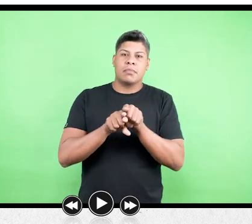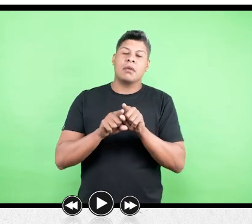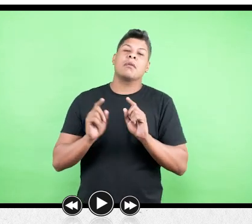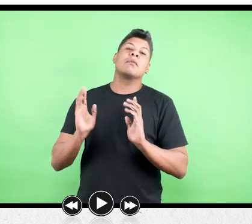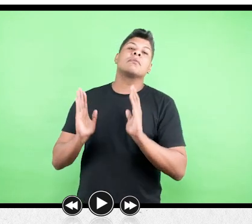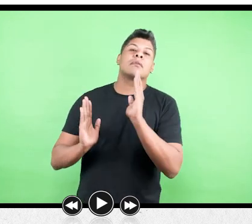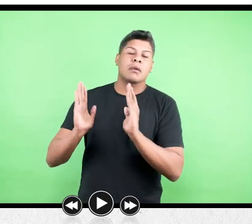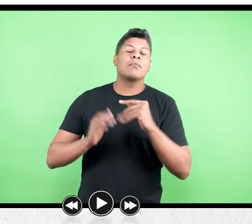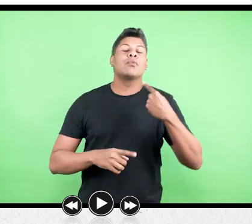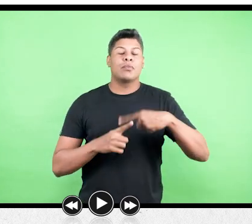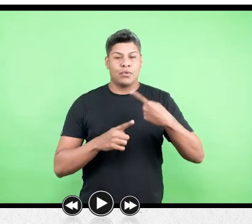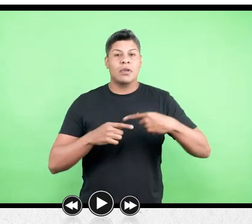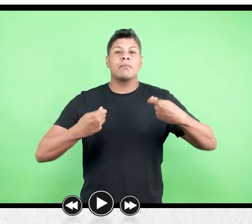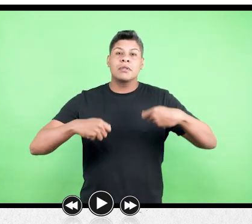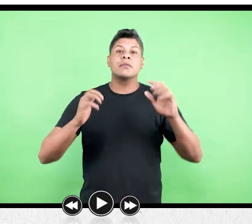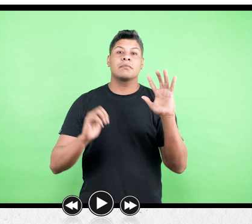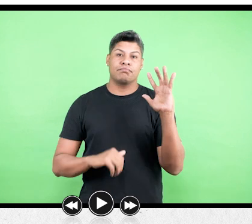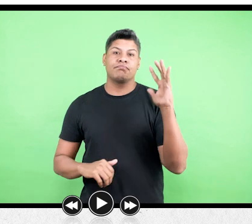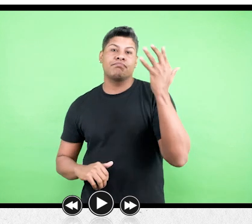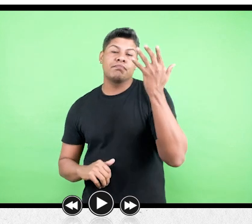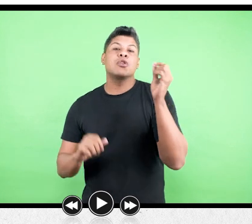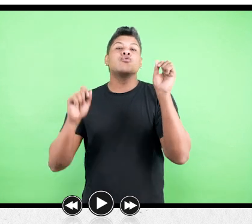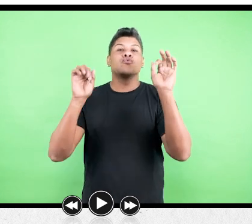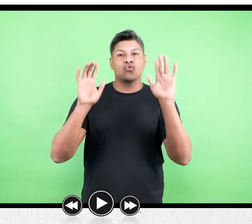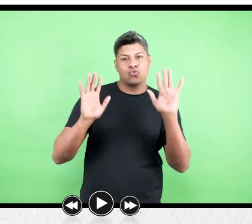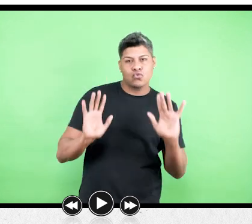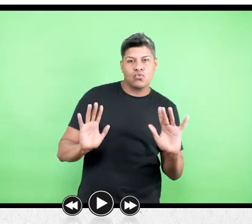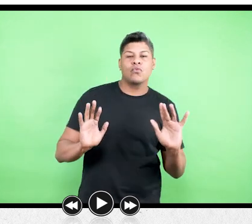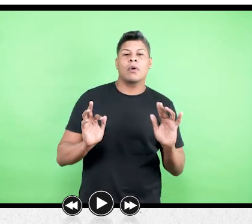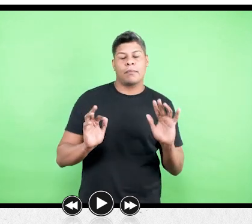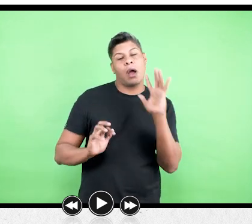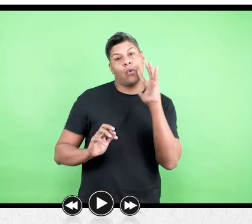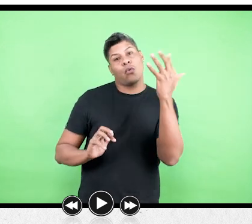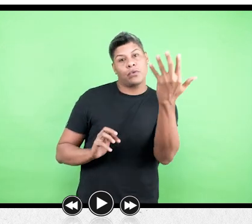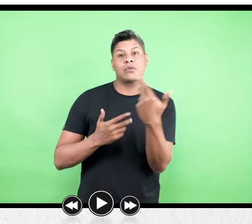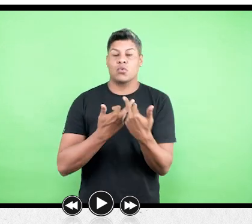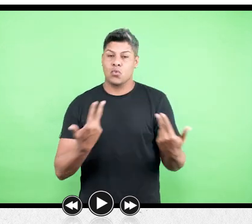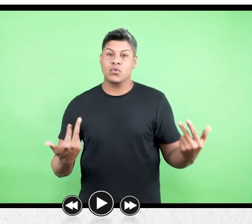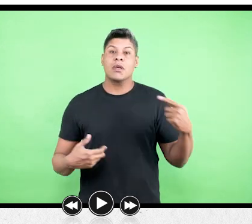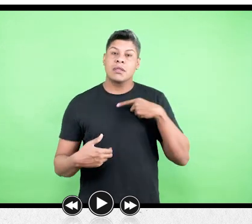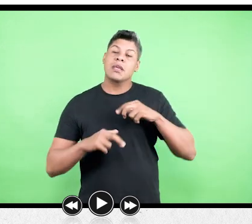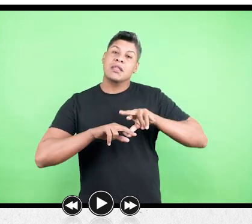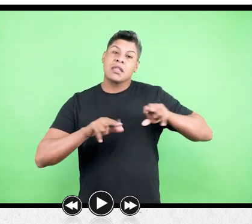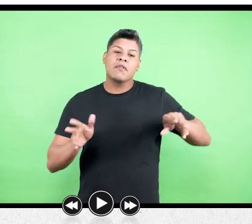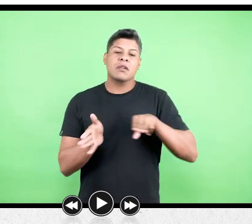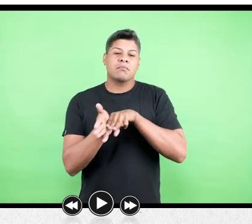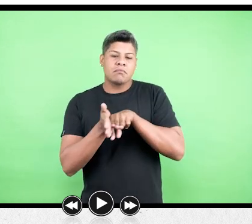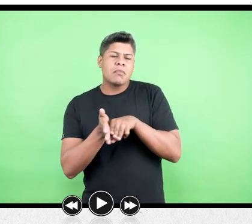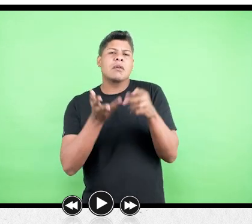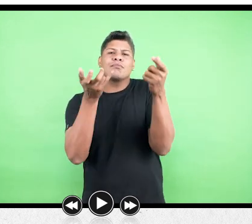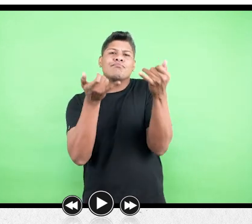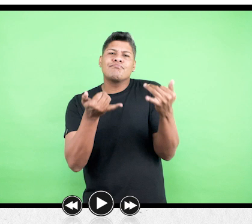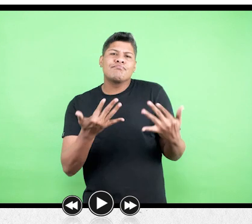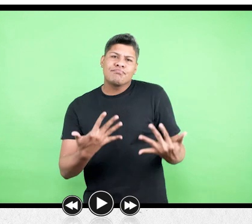muitas vezes elas precisam de eventos episódicos de chuva para que ocorram. Então, existem diferentes métodos e abordagens para